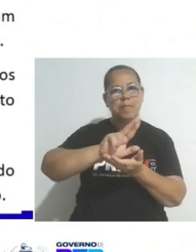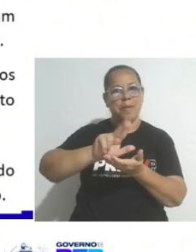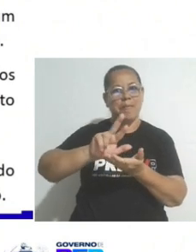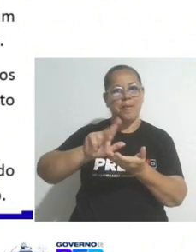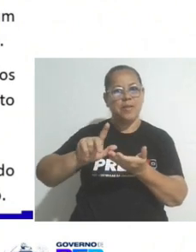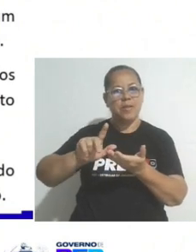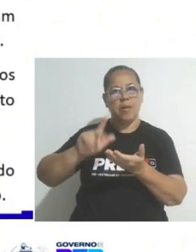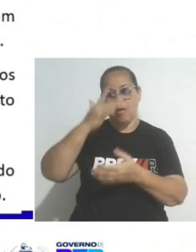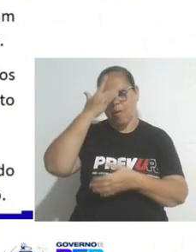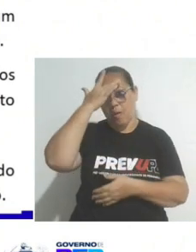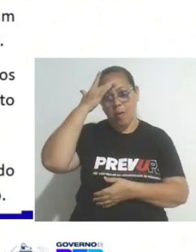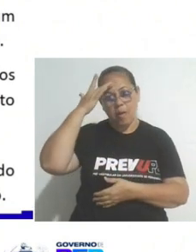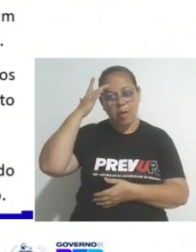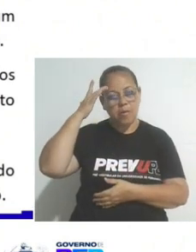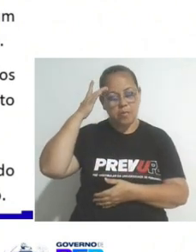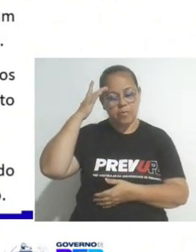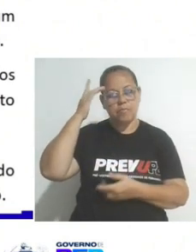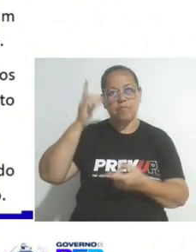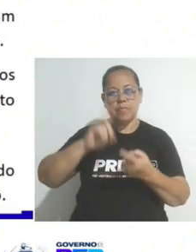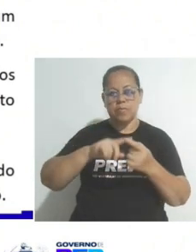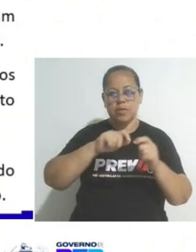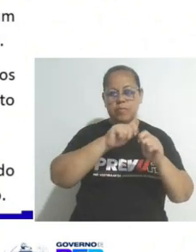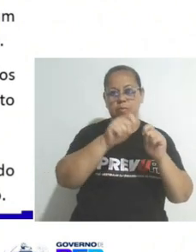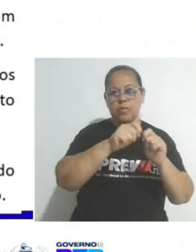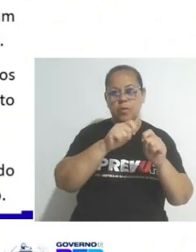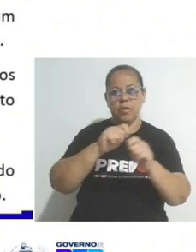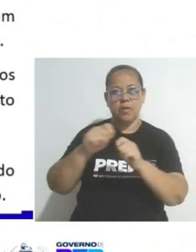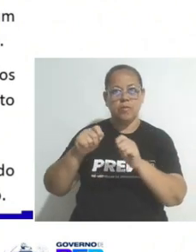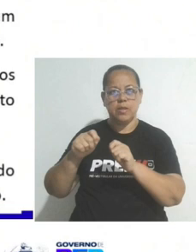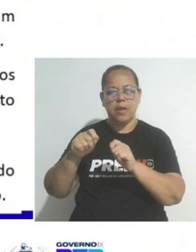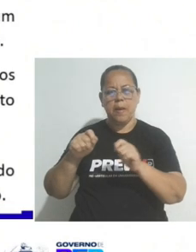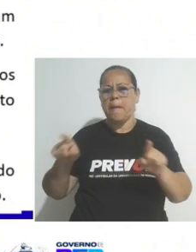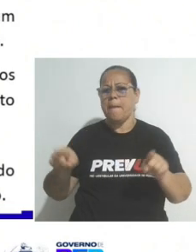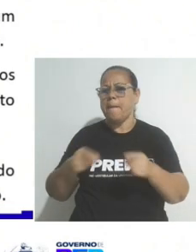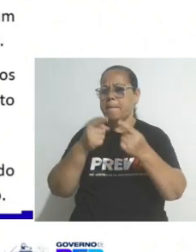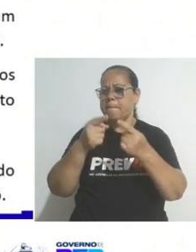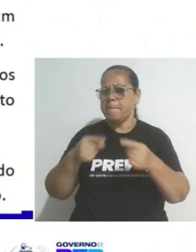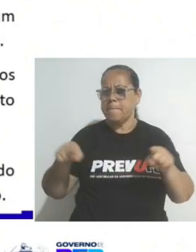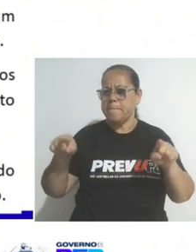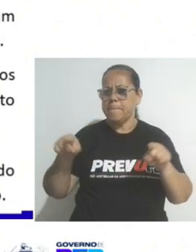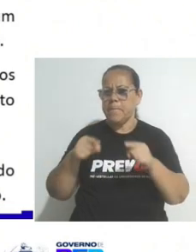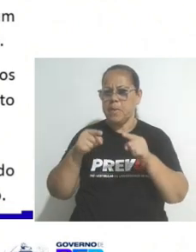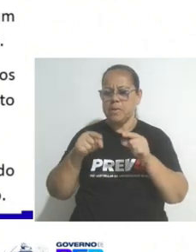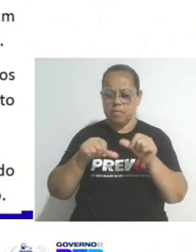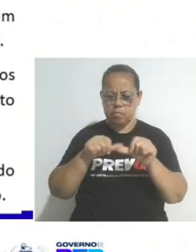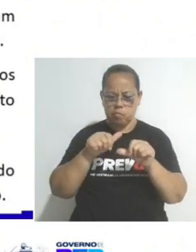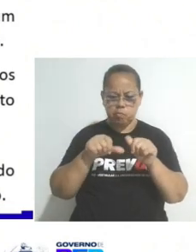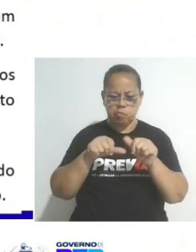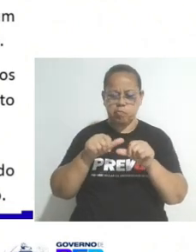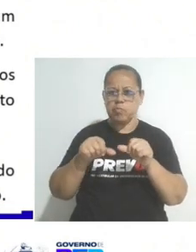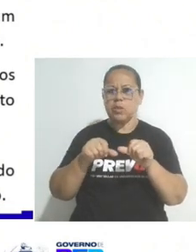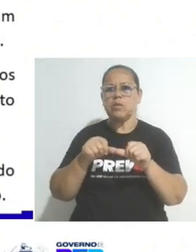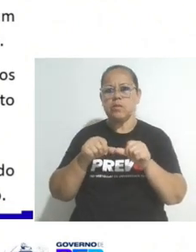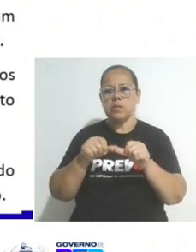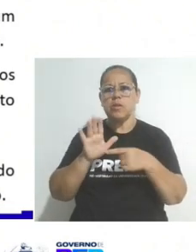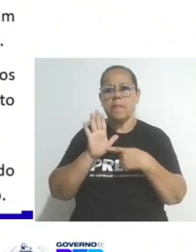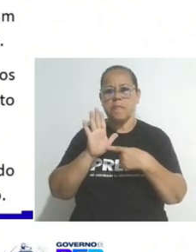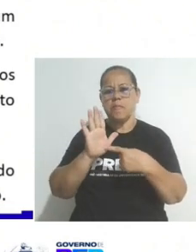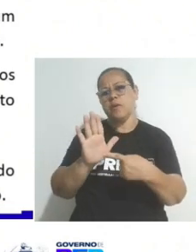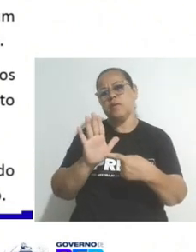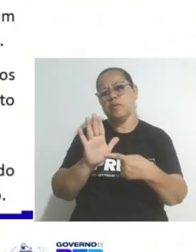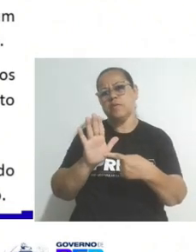indivíduos nó também os trechos da música Desconstrução apresentados